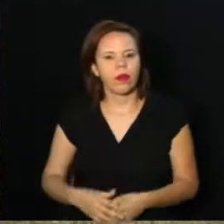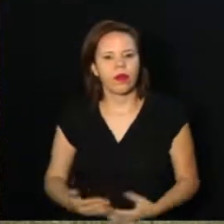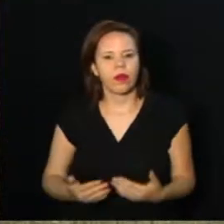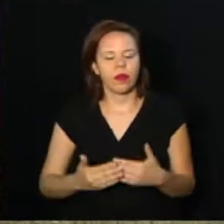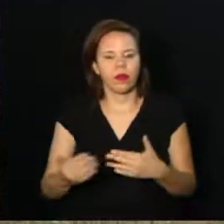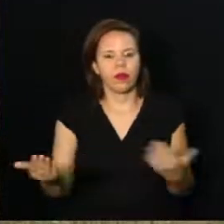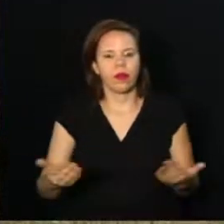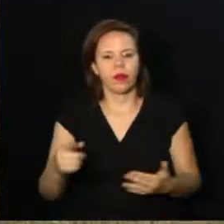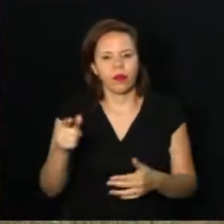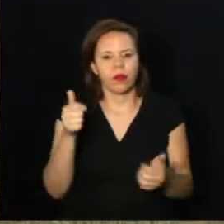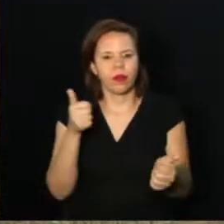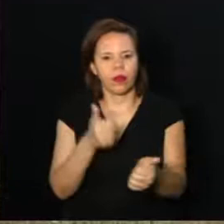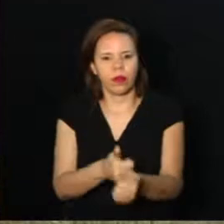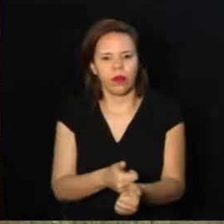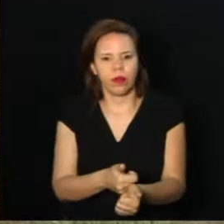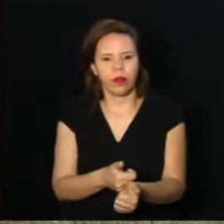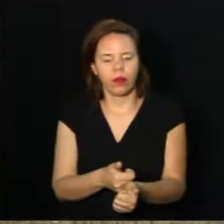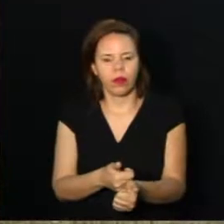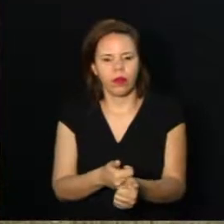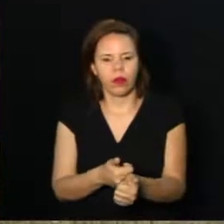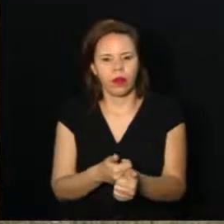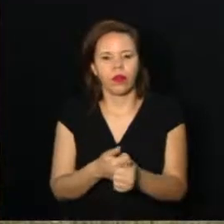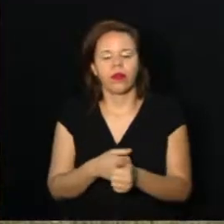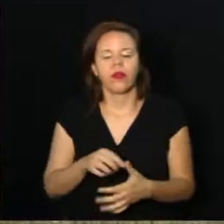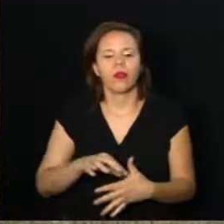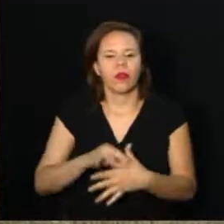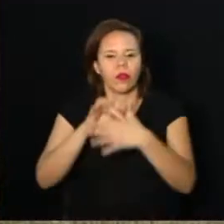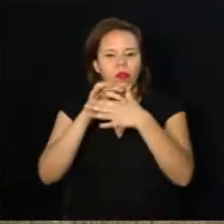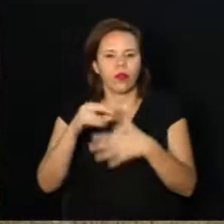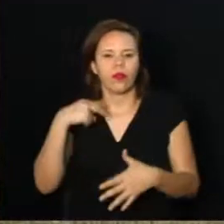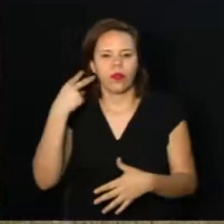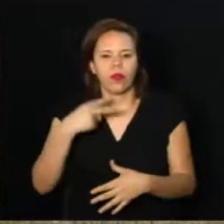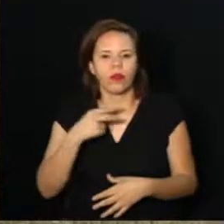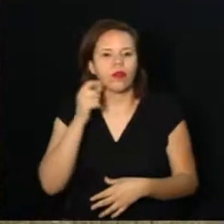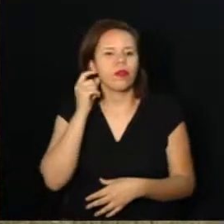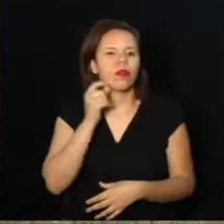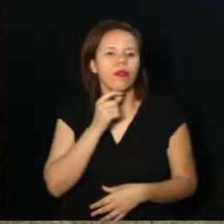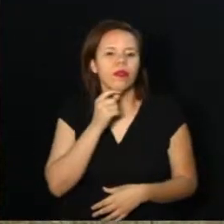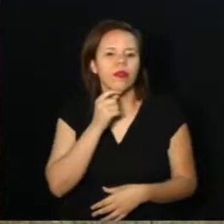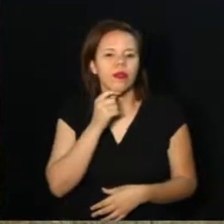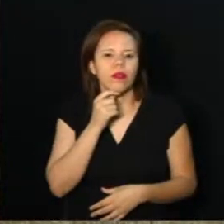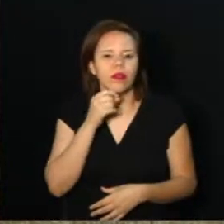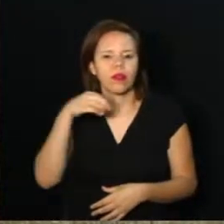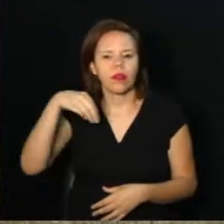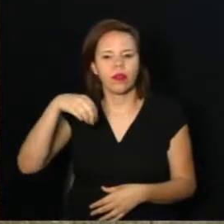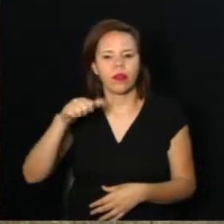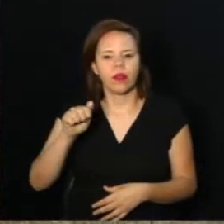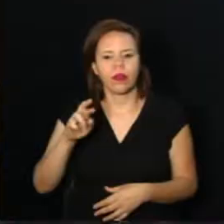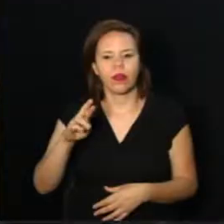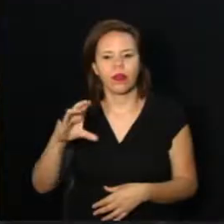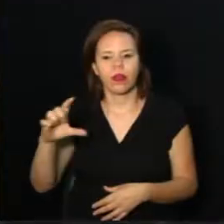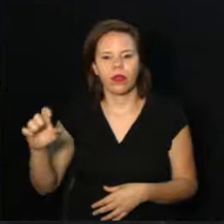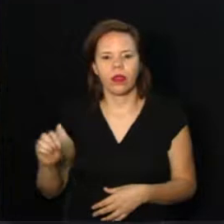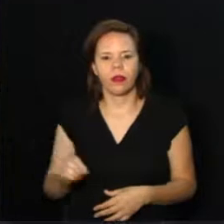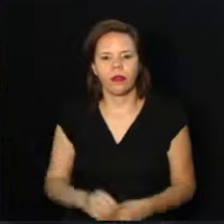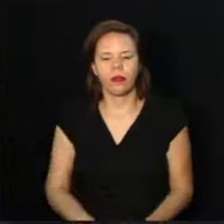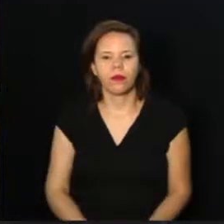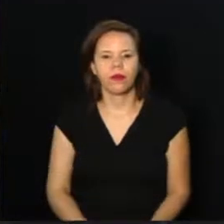de agora, você acompanha, sob o comando do vereador Silva, esse simpósio.